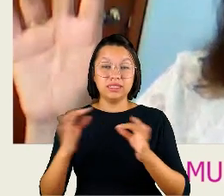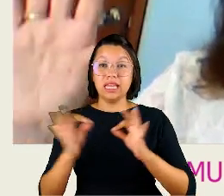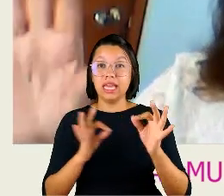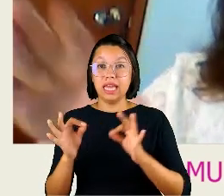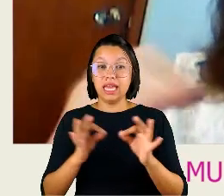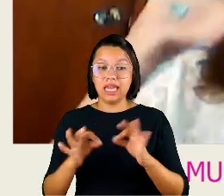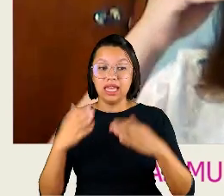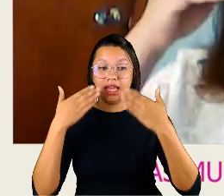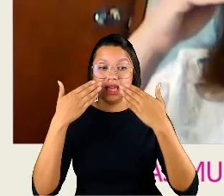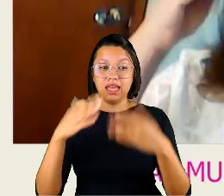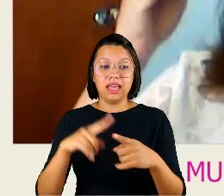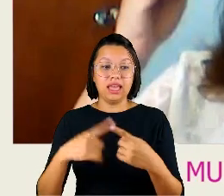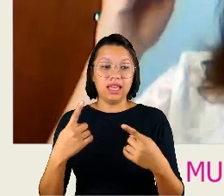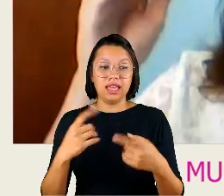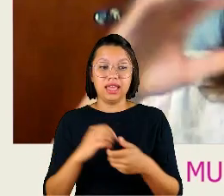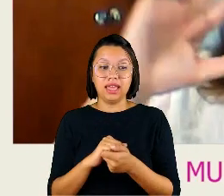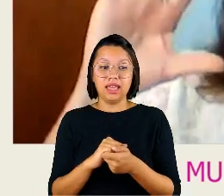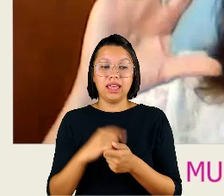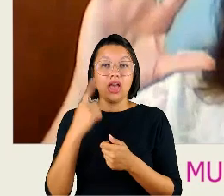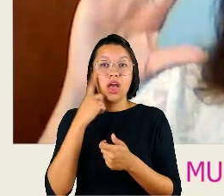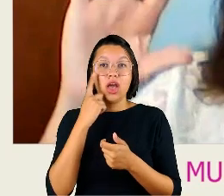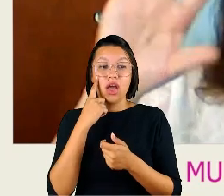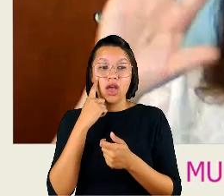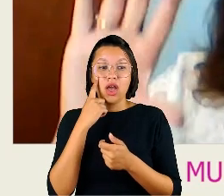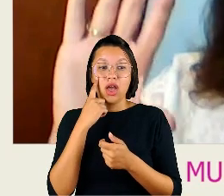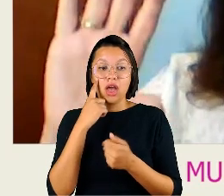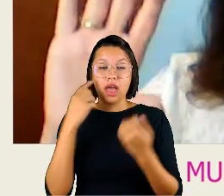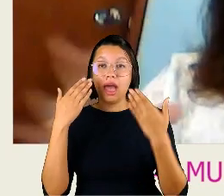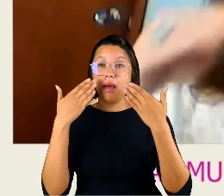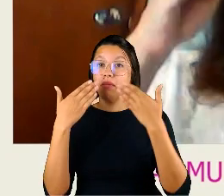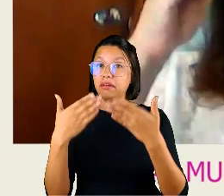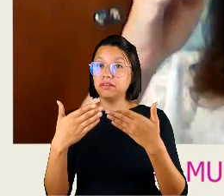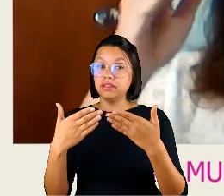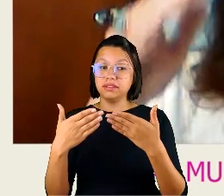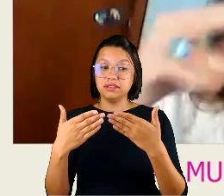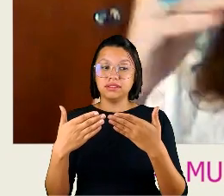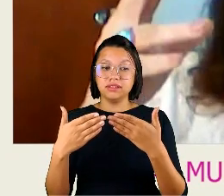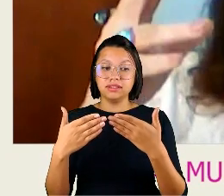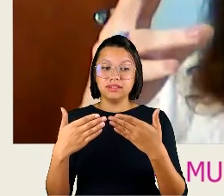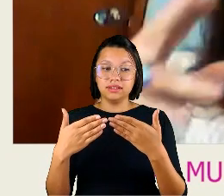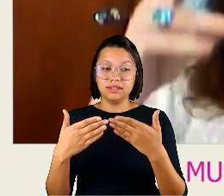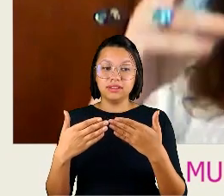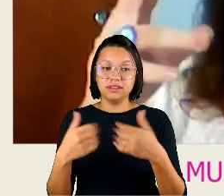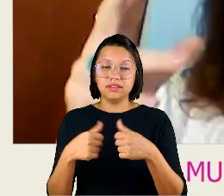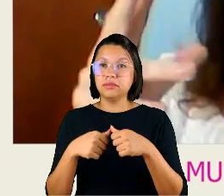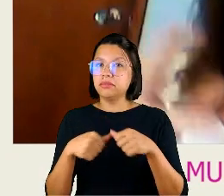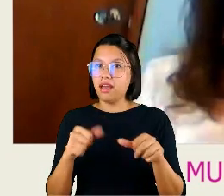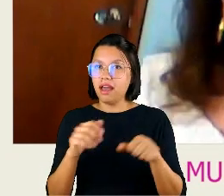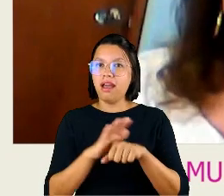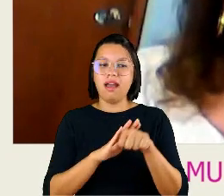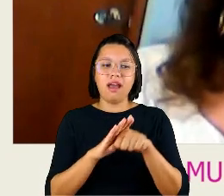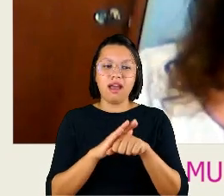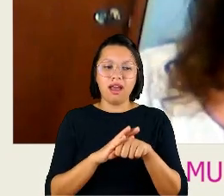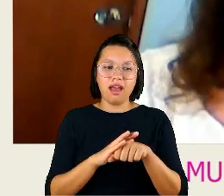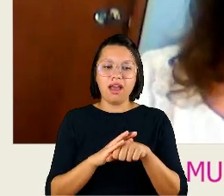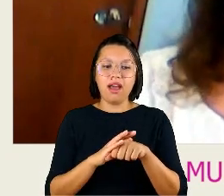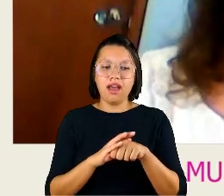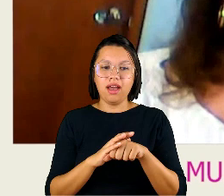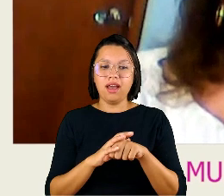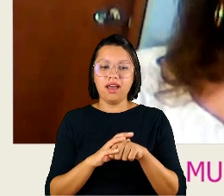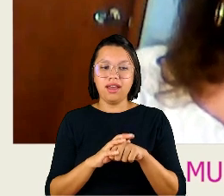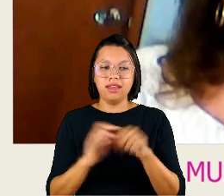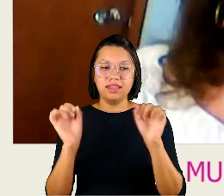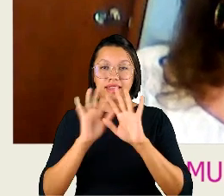uma apresentação, mas, olha, a apresentação fica e fica a conversa, fica a fala